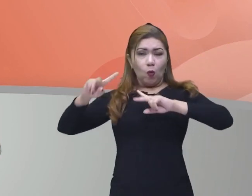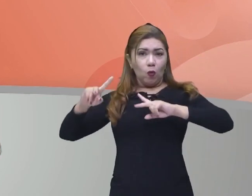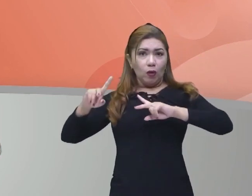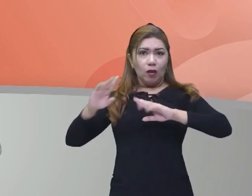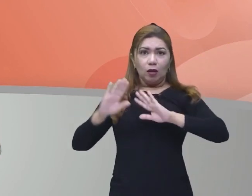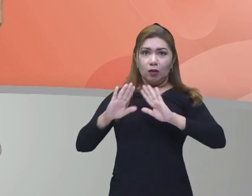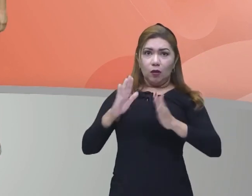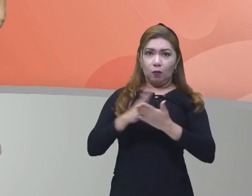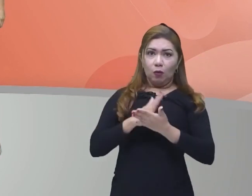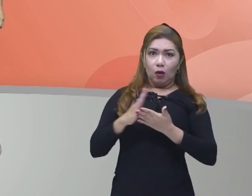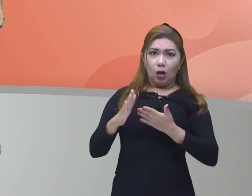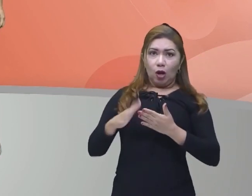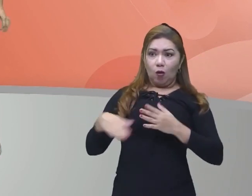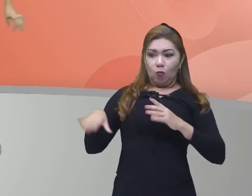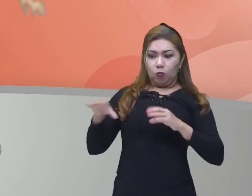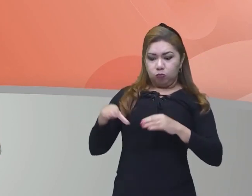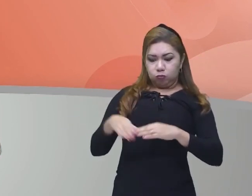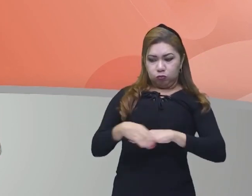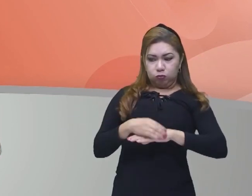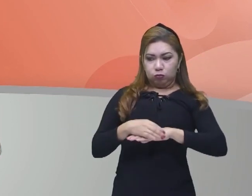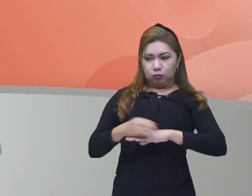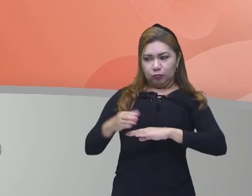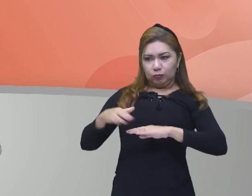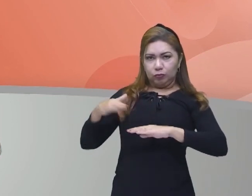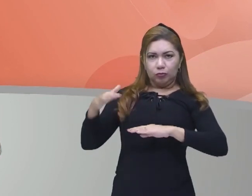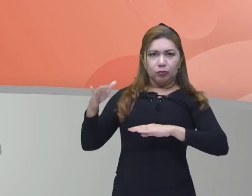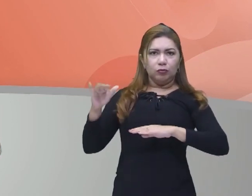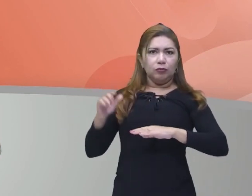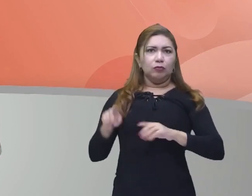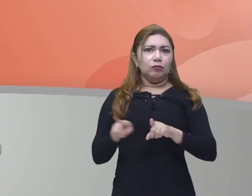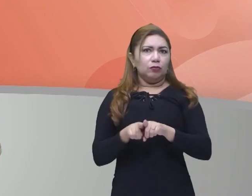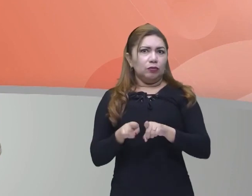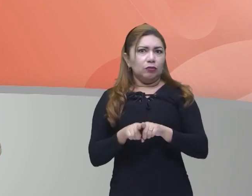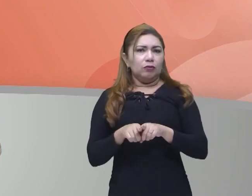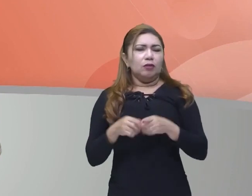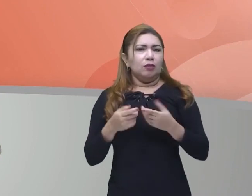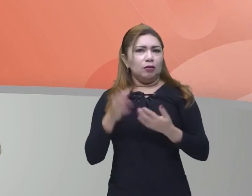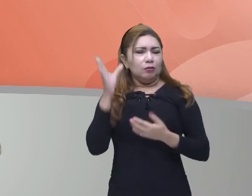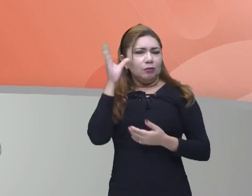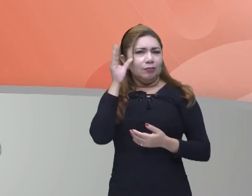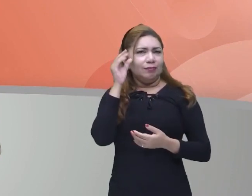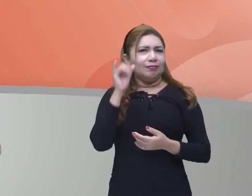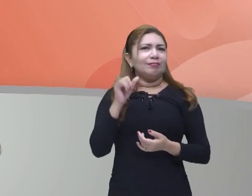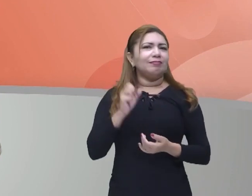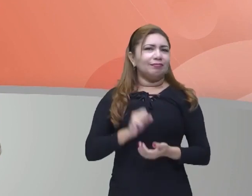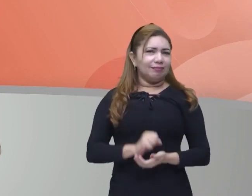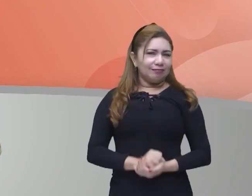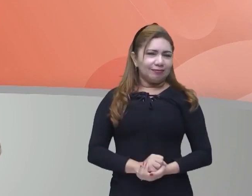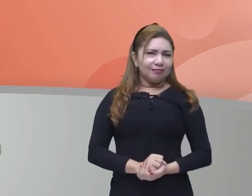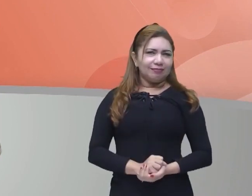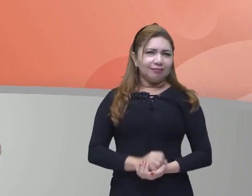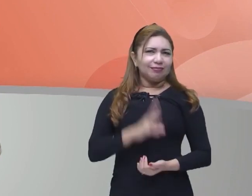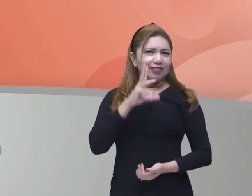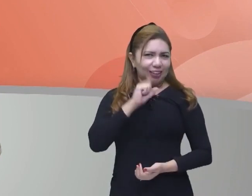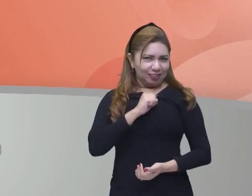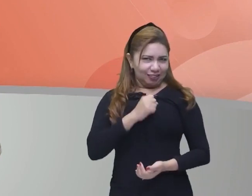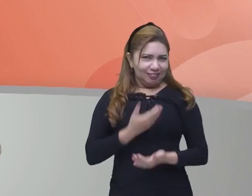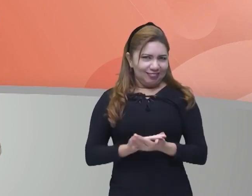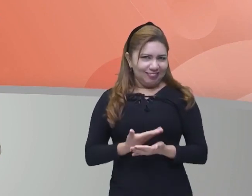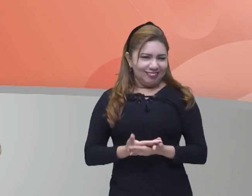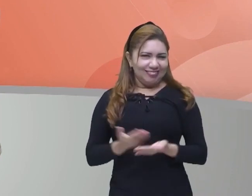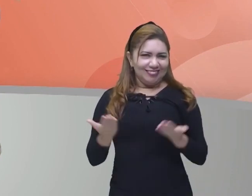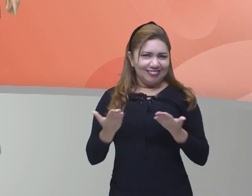ele até voava? Pois é, essa é uma curiosidade muito interessante, não é verdade, crianças? Gostaram da nossa aula de